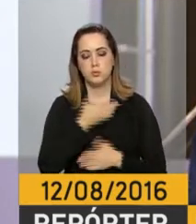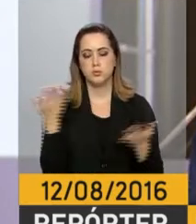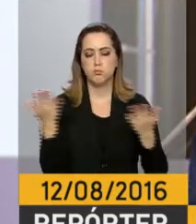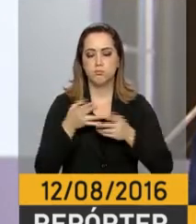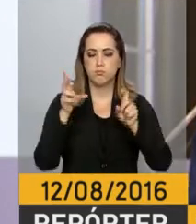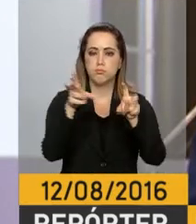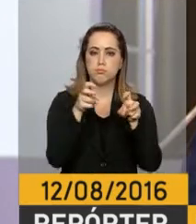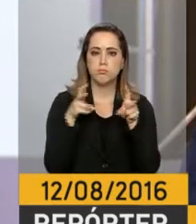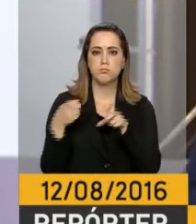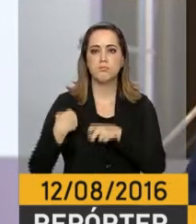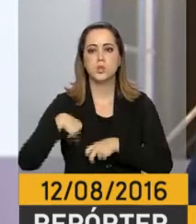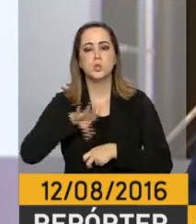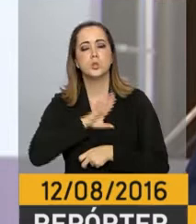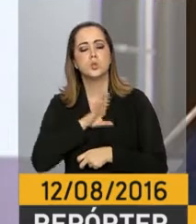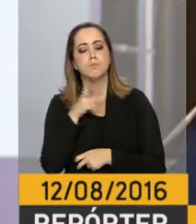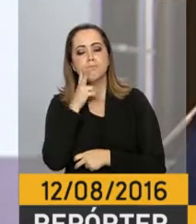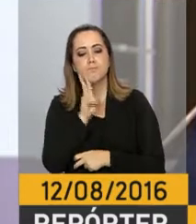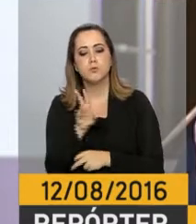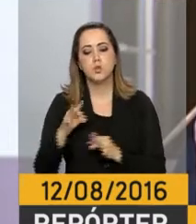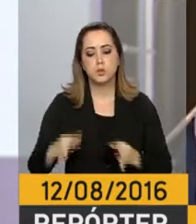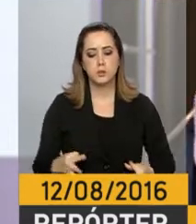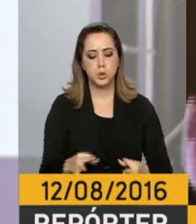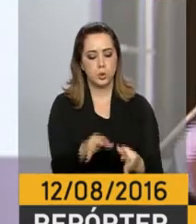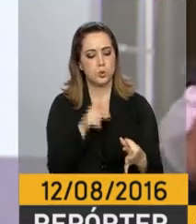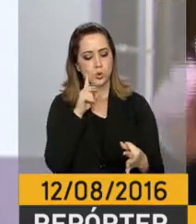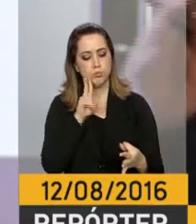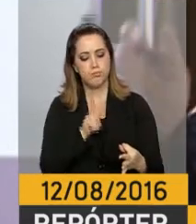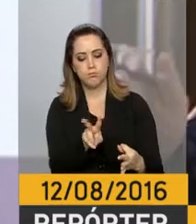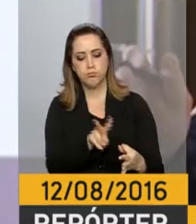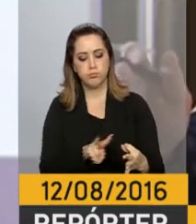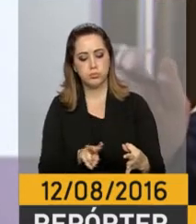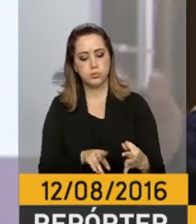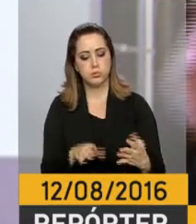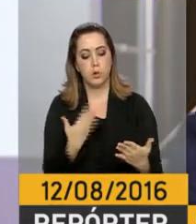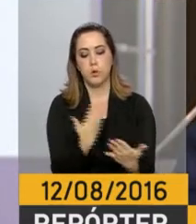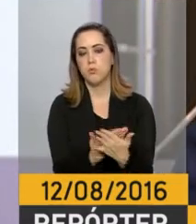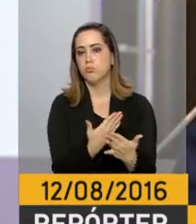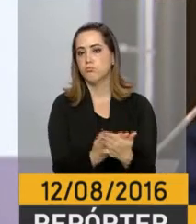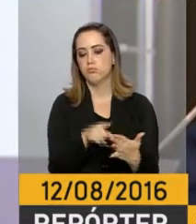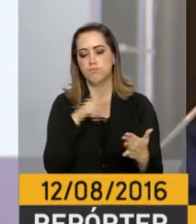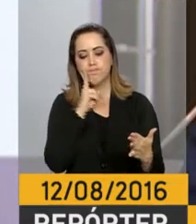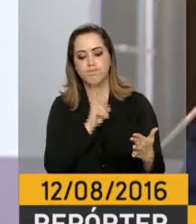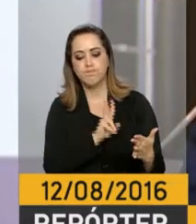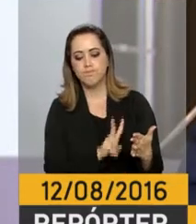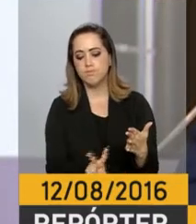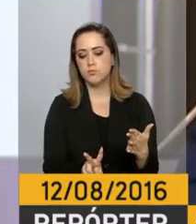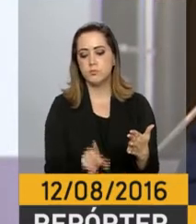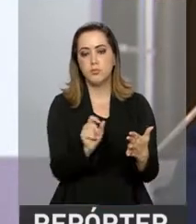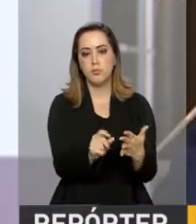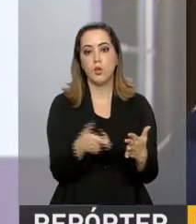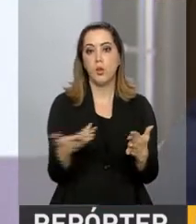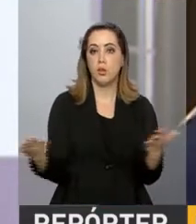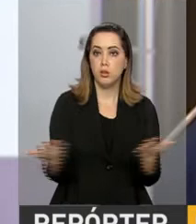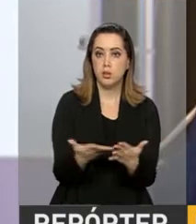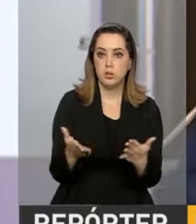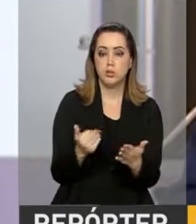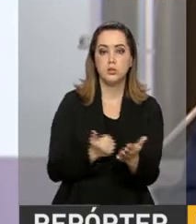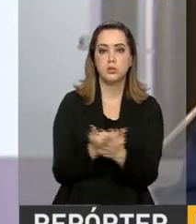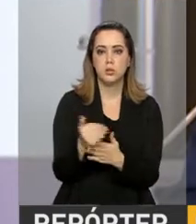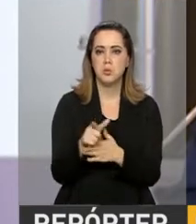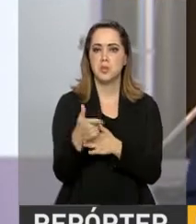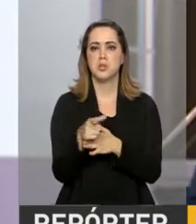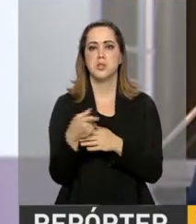adotando é estudar de forma organizada as inovações que vêm se consolidando, procurando não